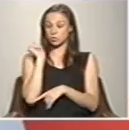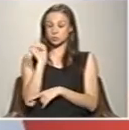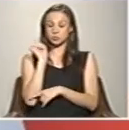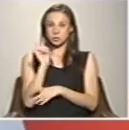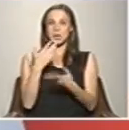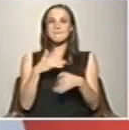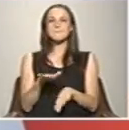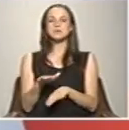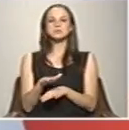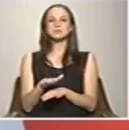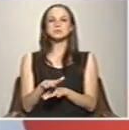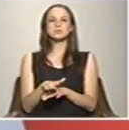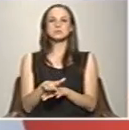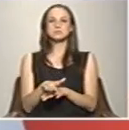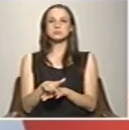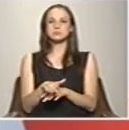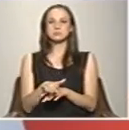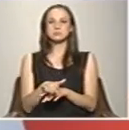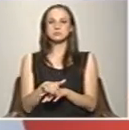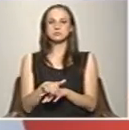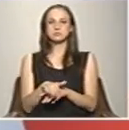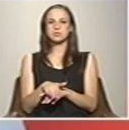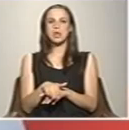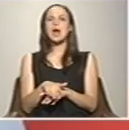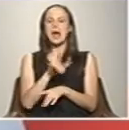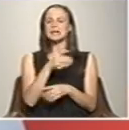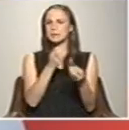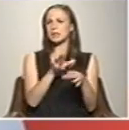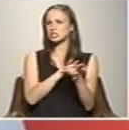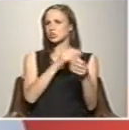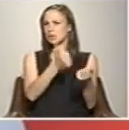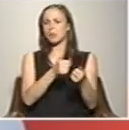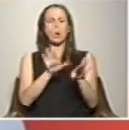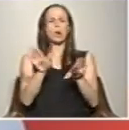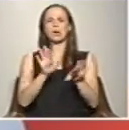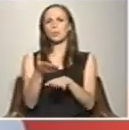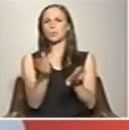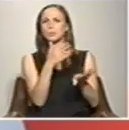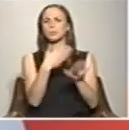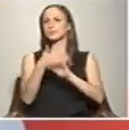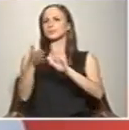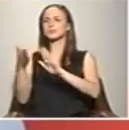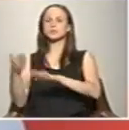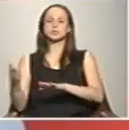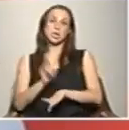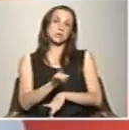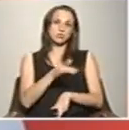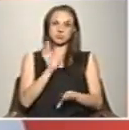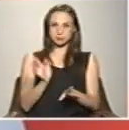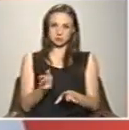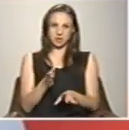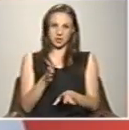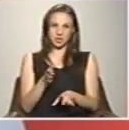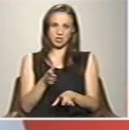tendemos a olhar para eles como está tudo bem, já temos esta situação aqui, agora já não é preciso fazer mais nada. Isso é só um exemplo. Portanto, em